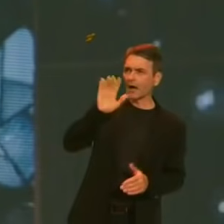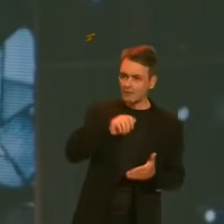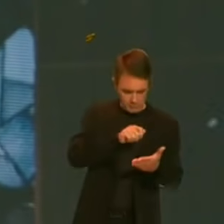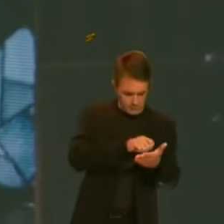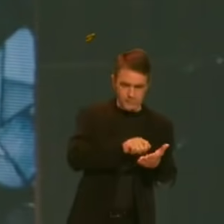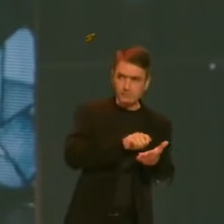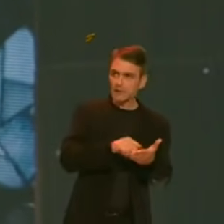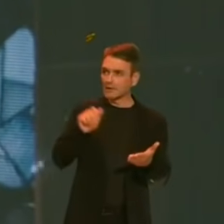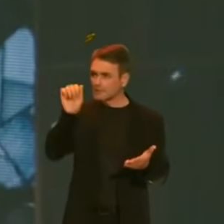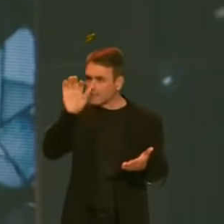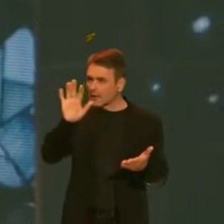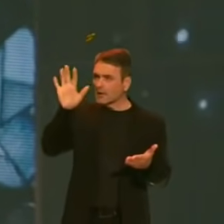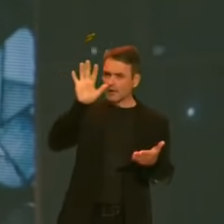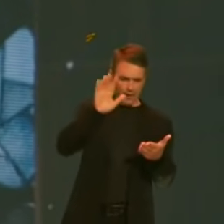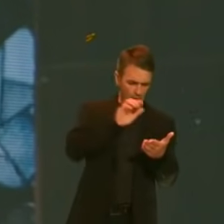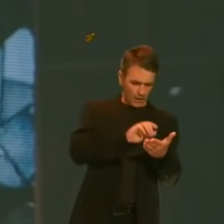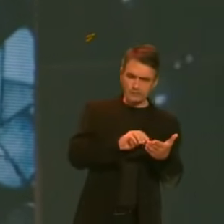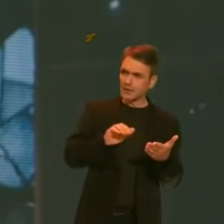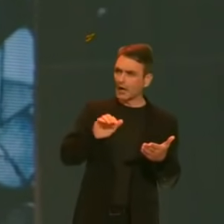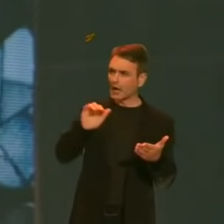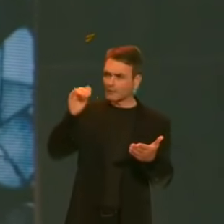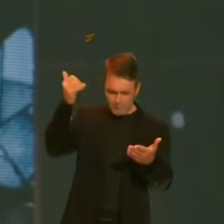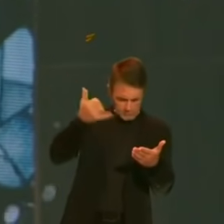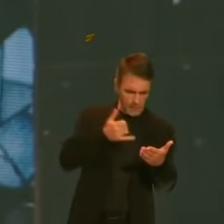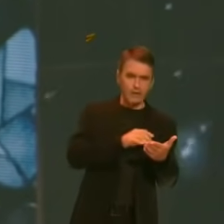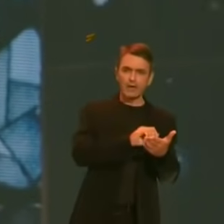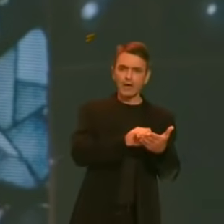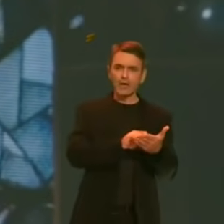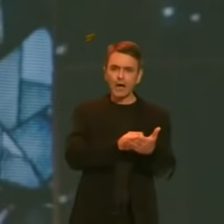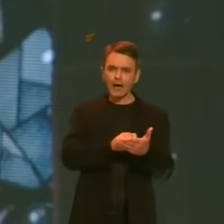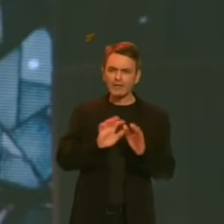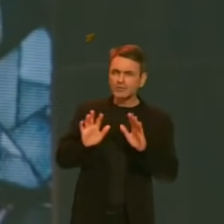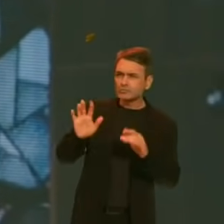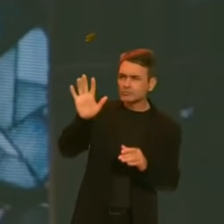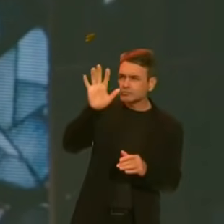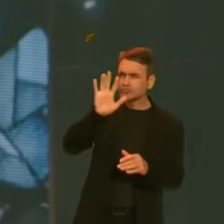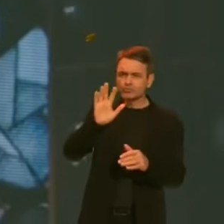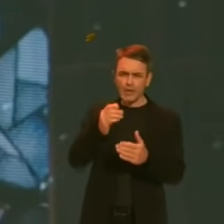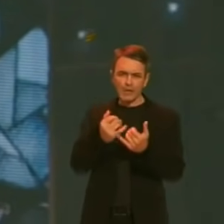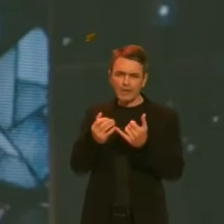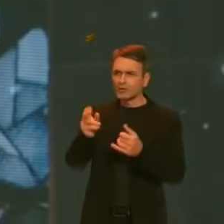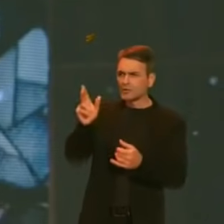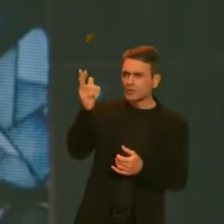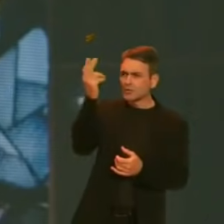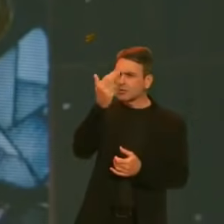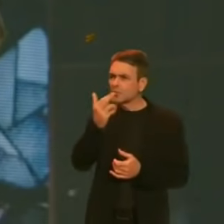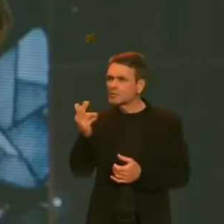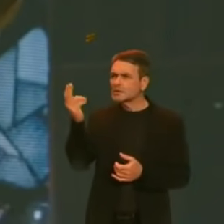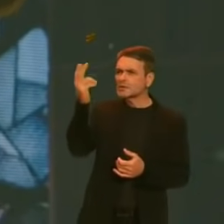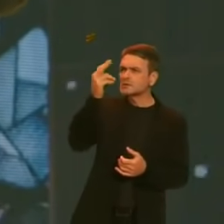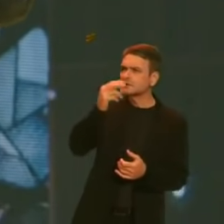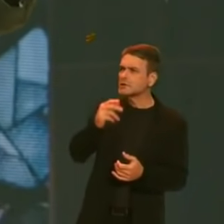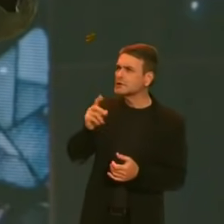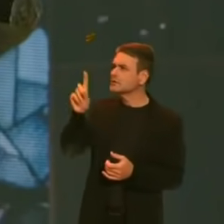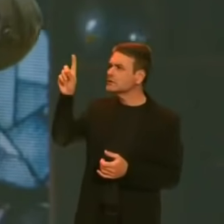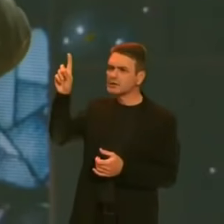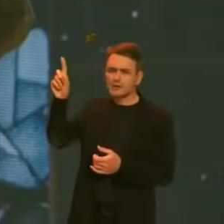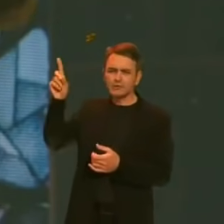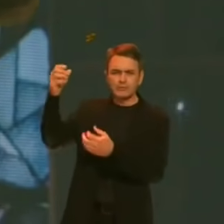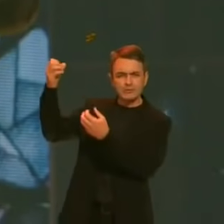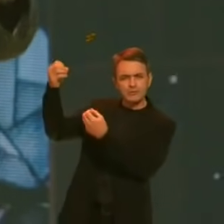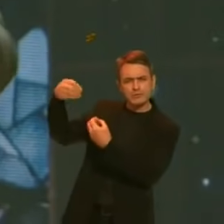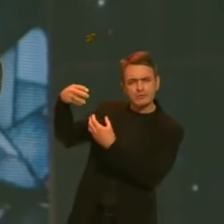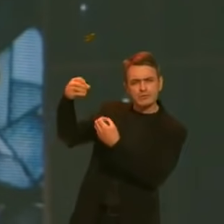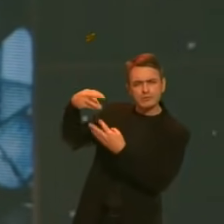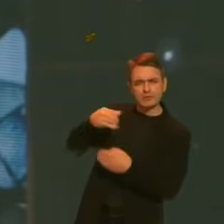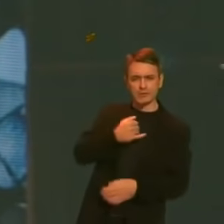visão era uma ilustração de algo que Deus estava colocando, estava ensinando